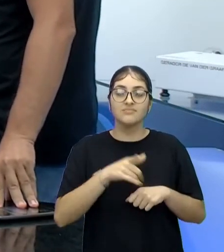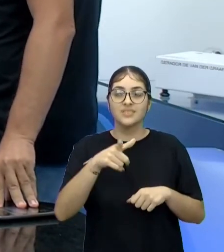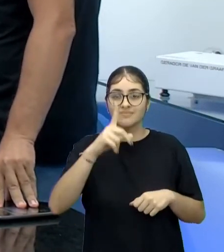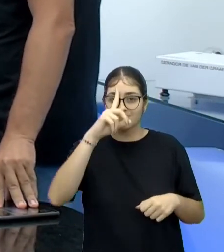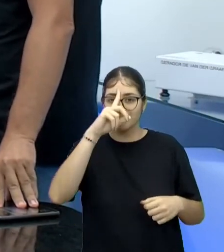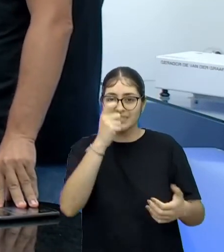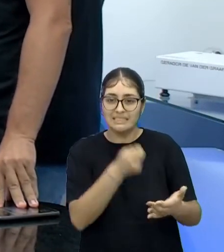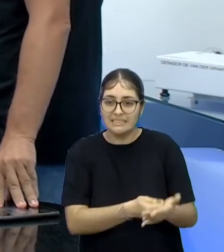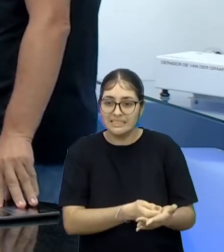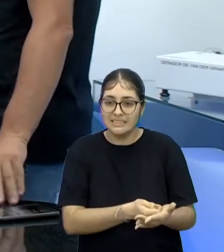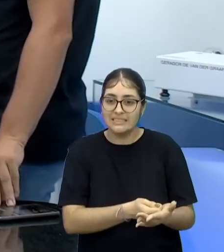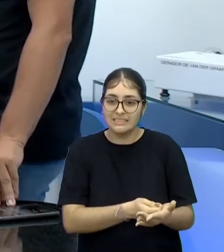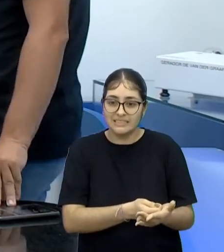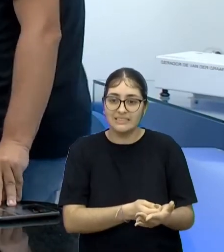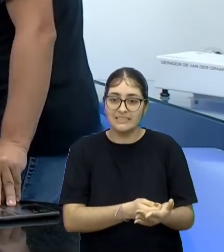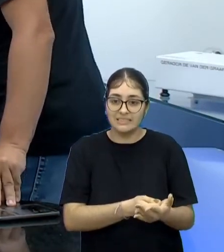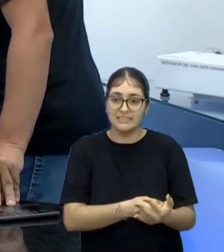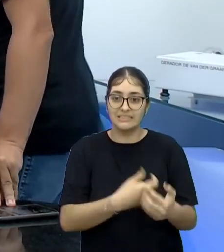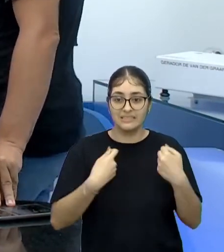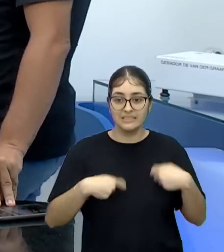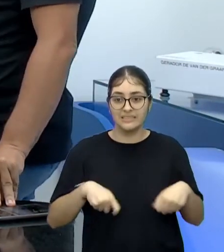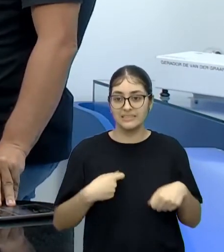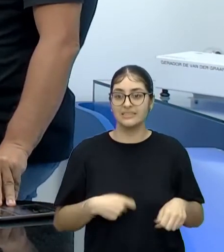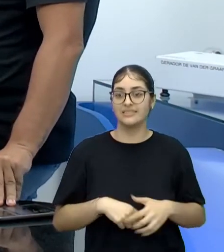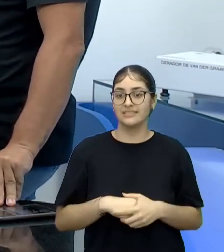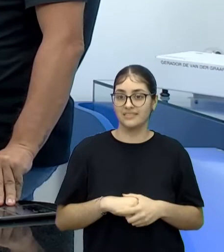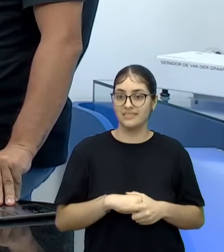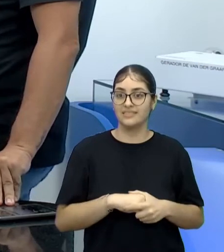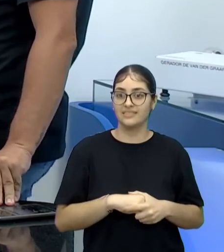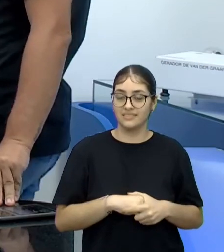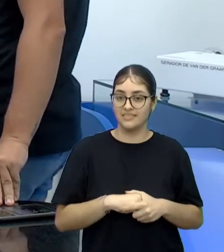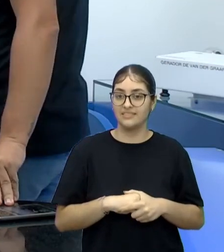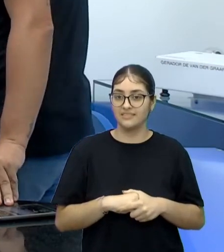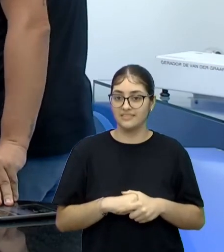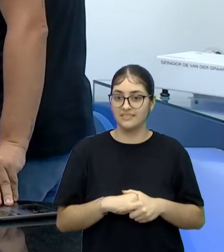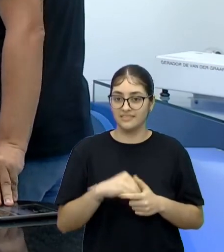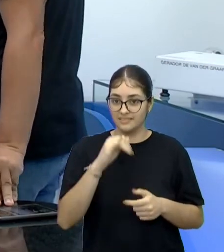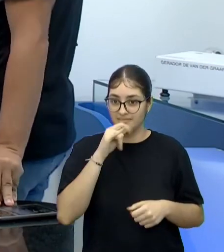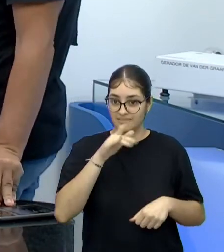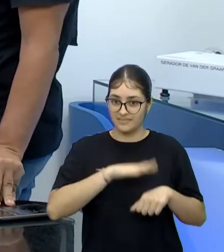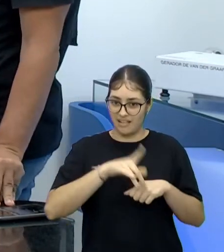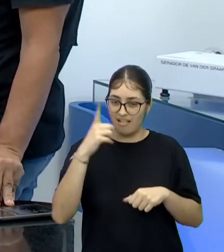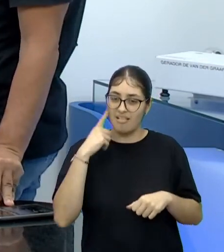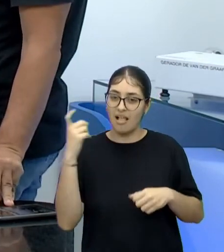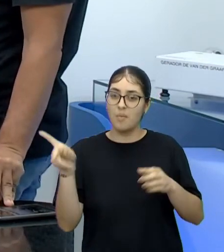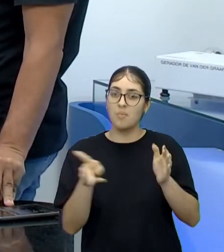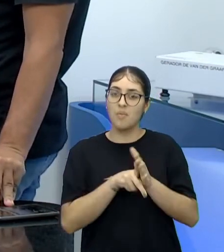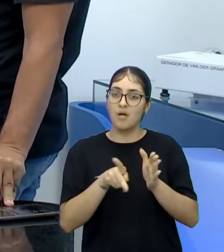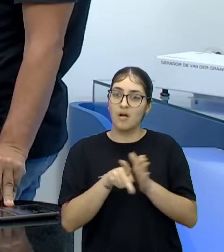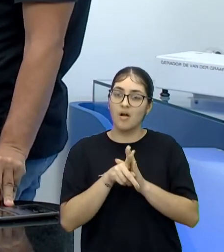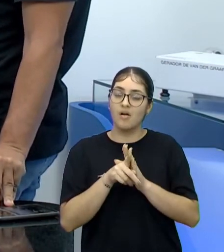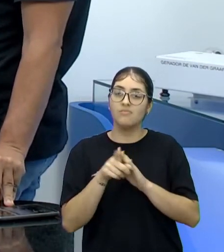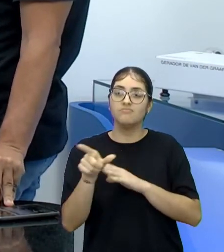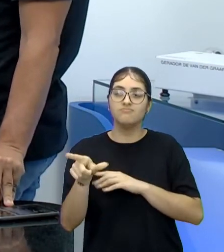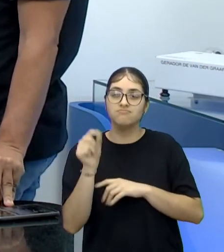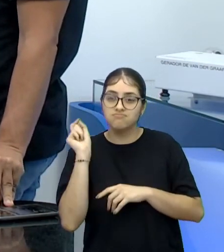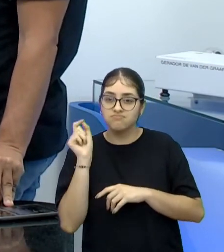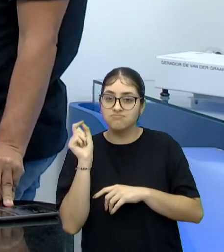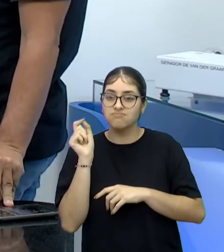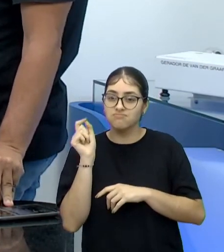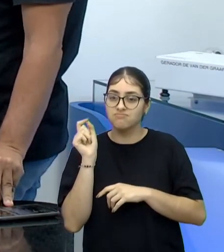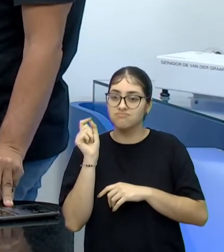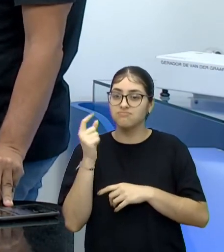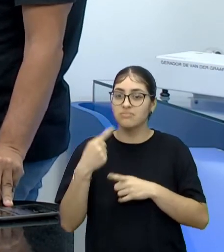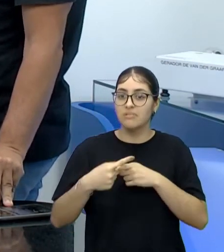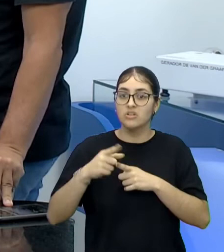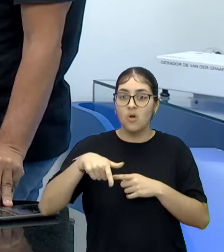decisão, né? O programa vai ter que eu ensinei para eles na lógica proposicional. Eu mostrei para eles a ideia da condicional do ser então, que